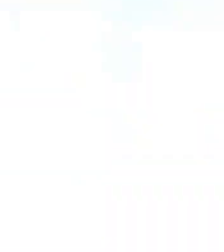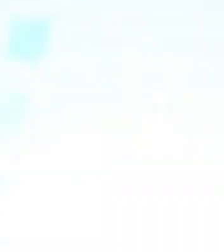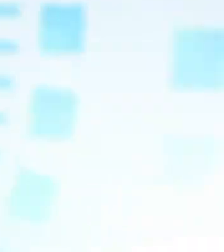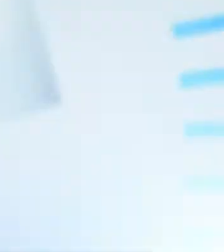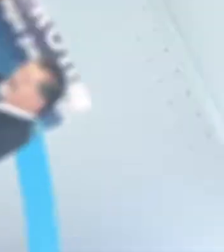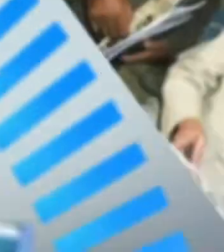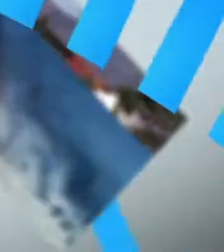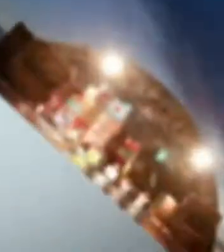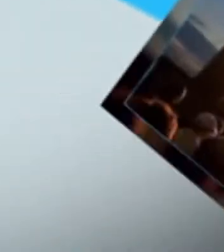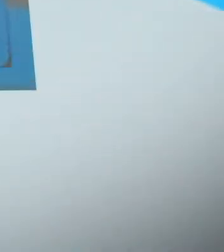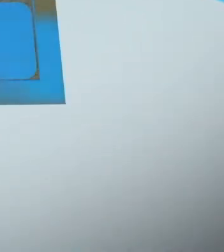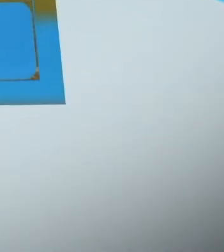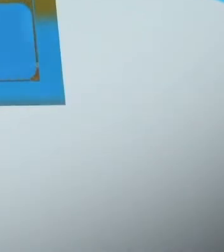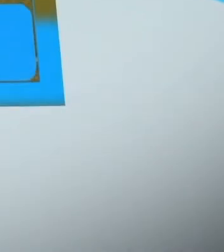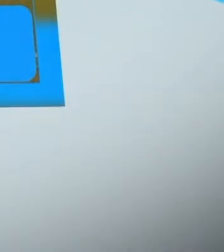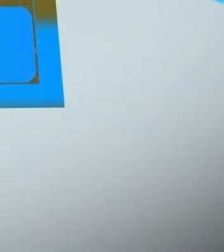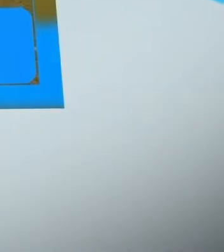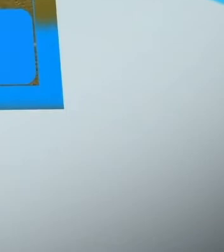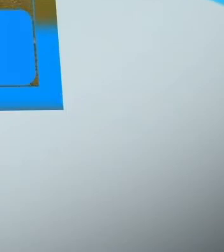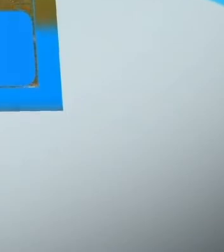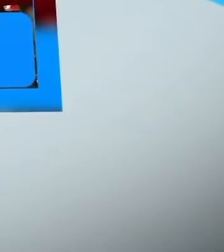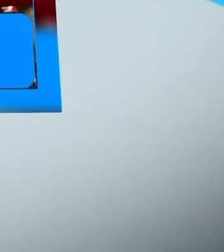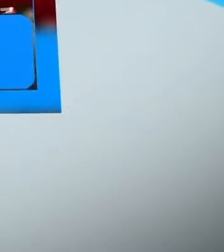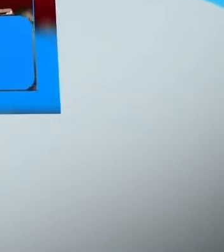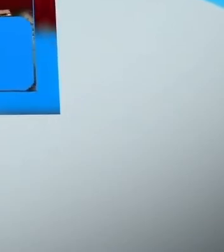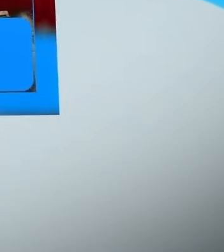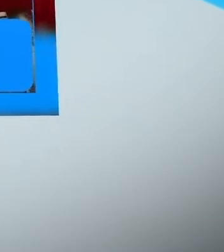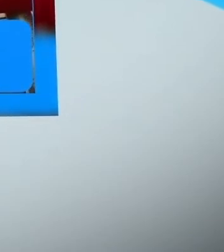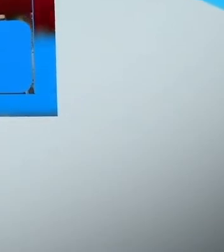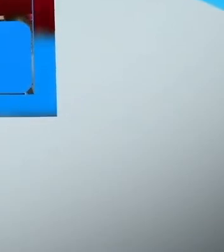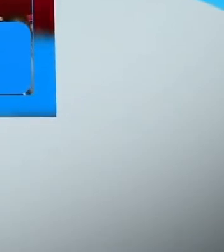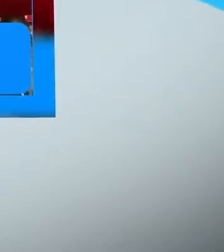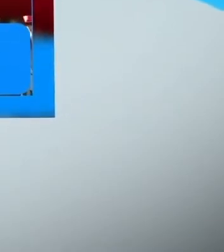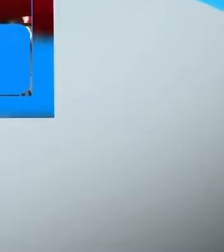e parcerias com o Ministério da Cultura.